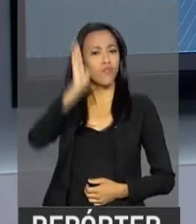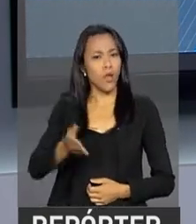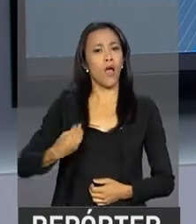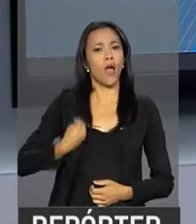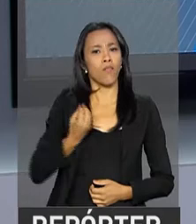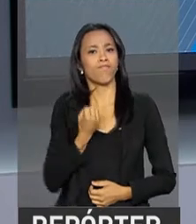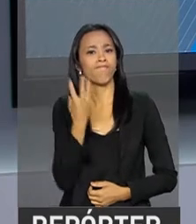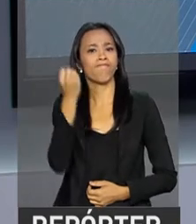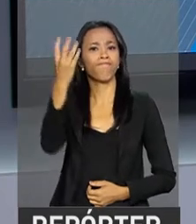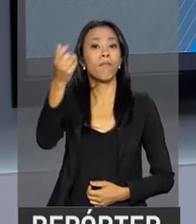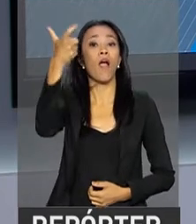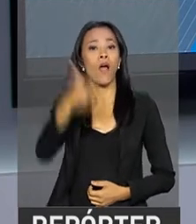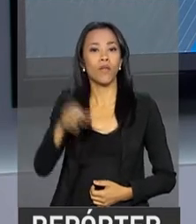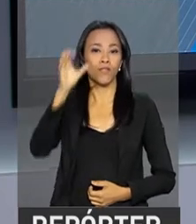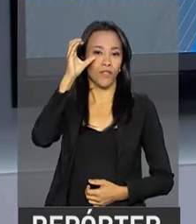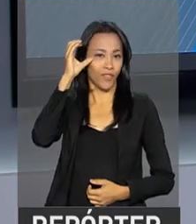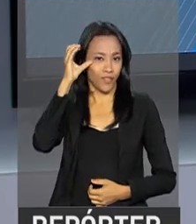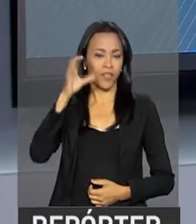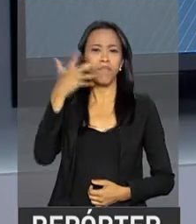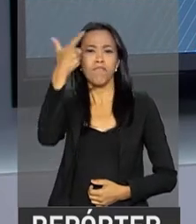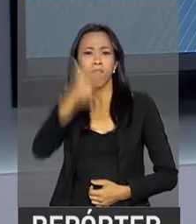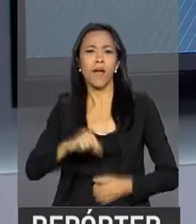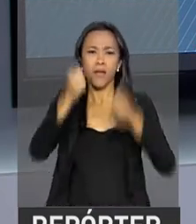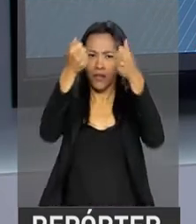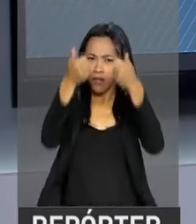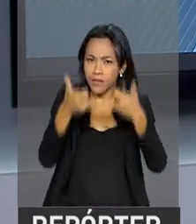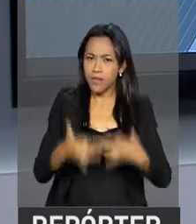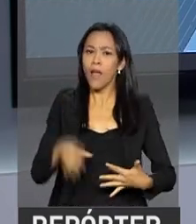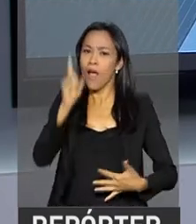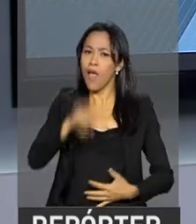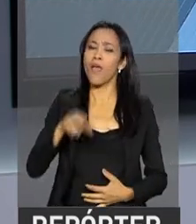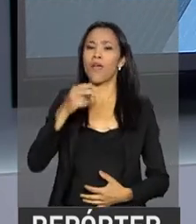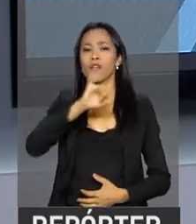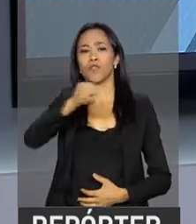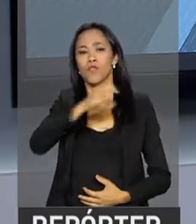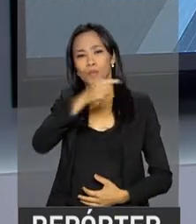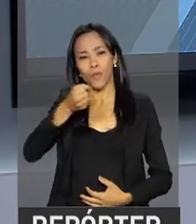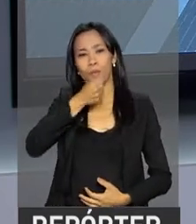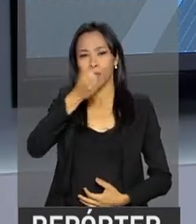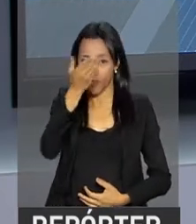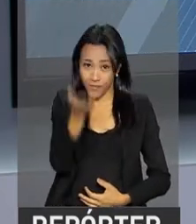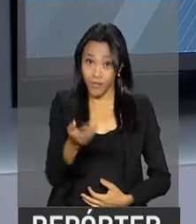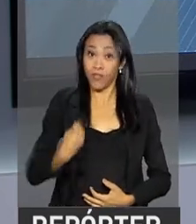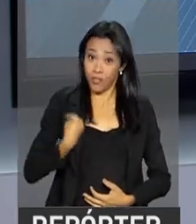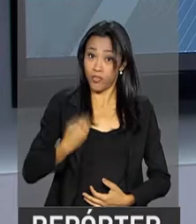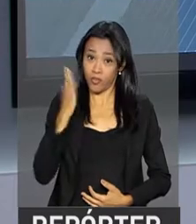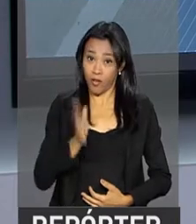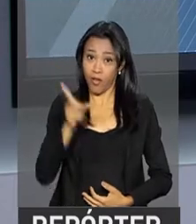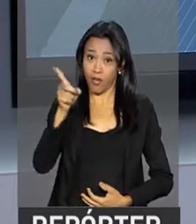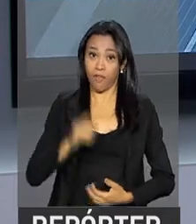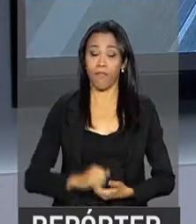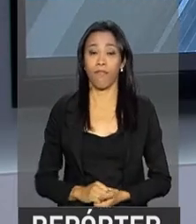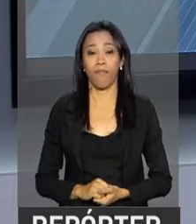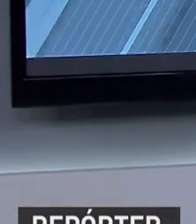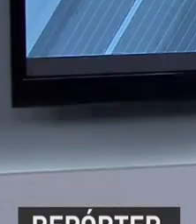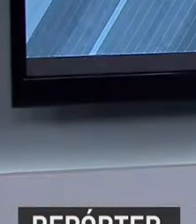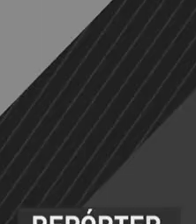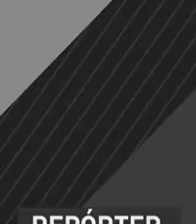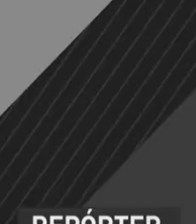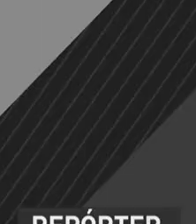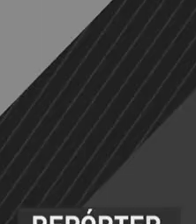está a caminho da china e quem traz mais informações sobre a viagem pra gente é o repórter joão pedro neto que está em pequim